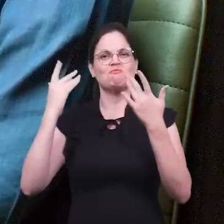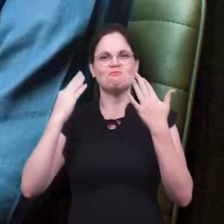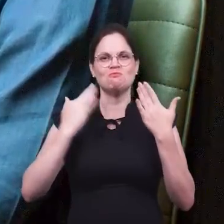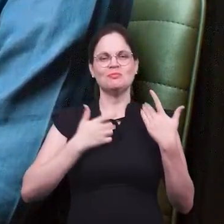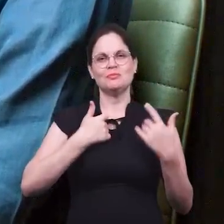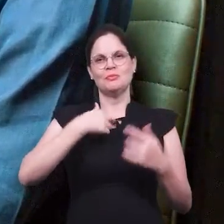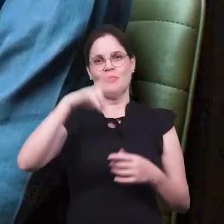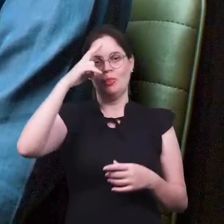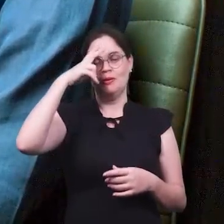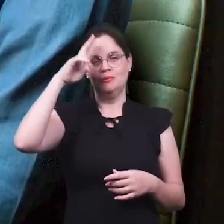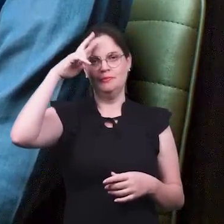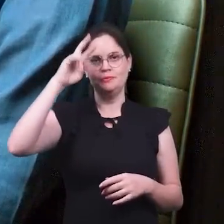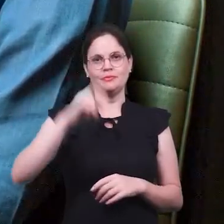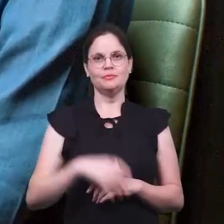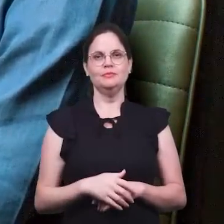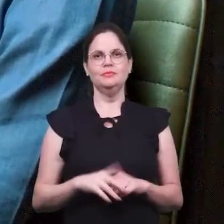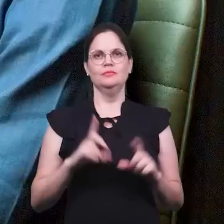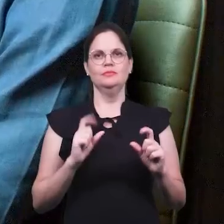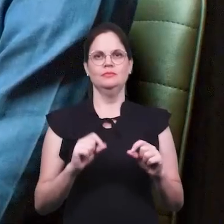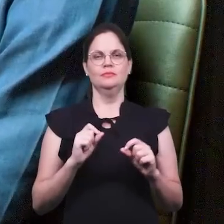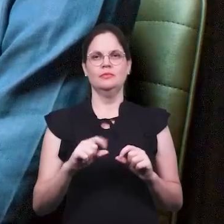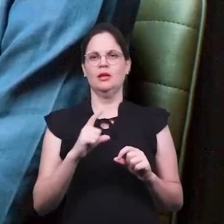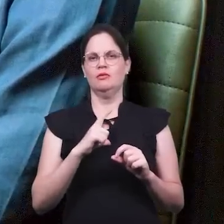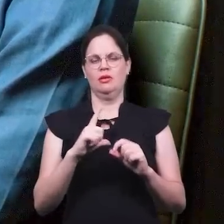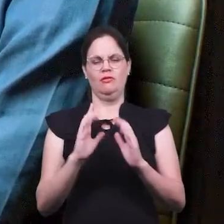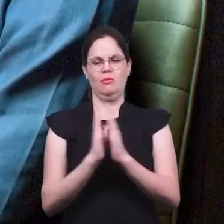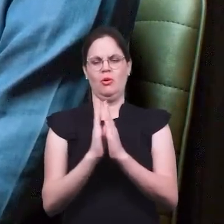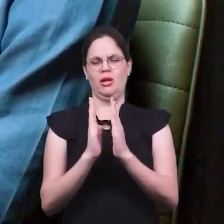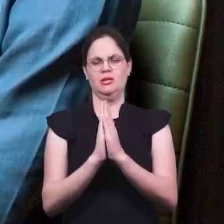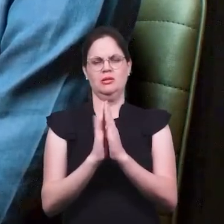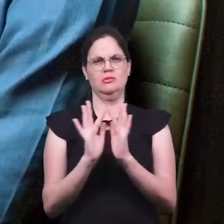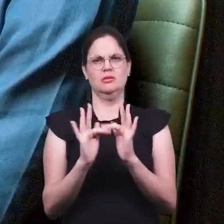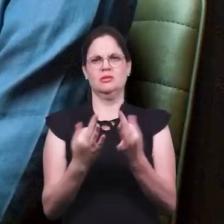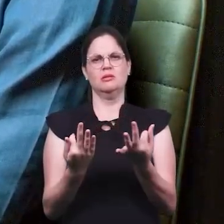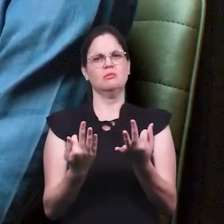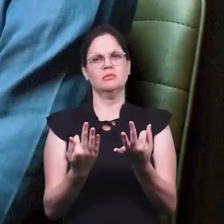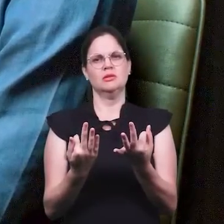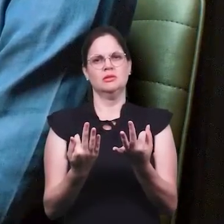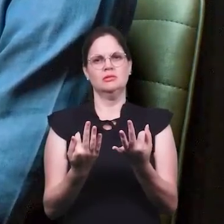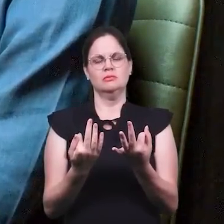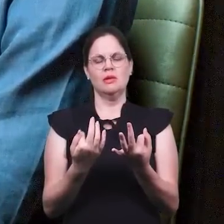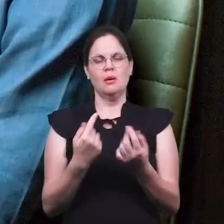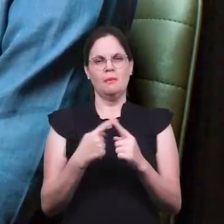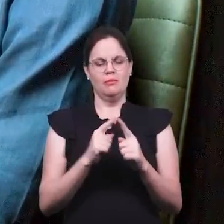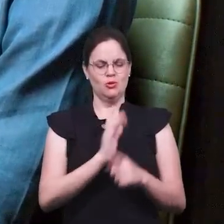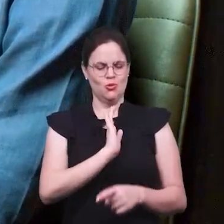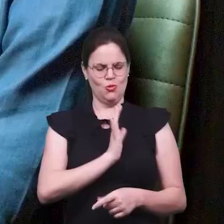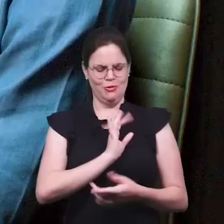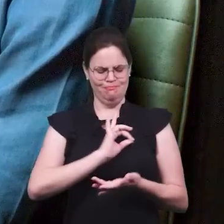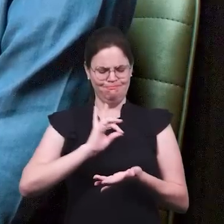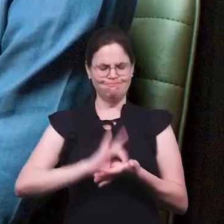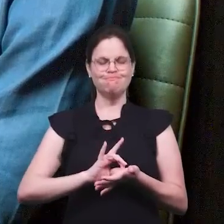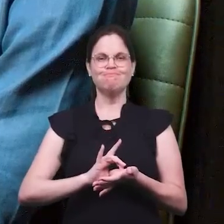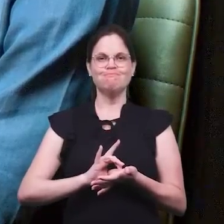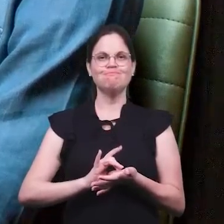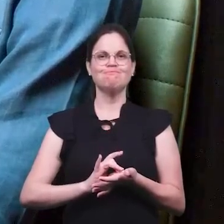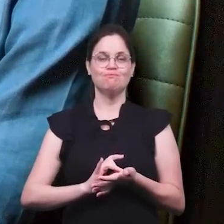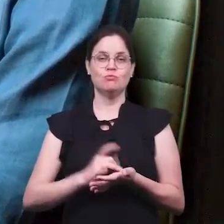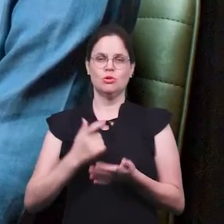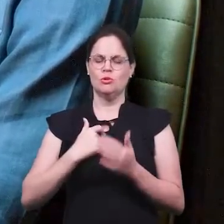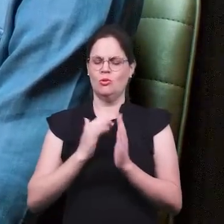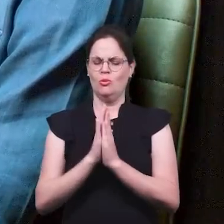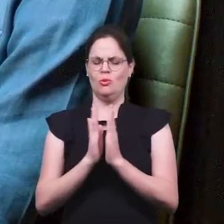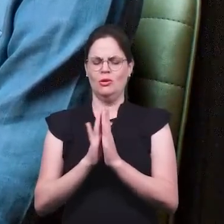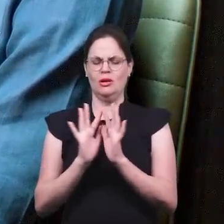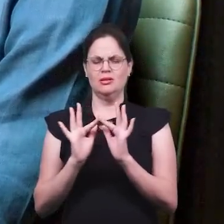lembro que foi até numa simples oração que eu fiz, com sinceridade, que é aí que tudo